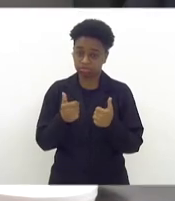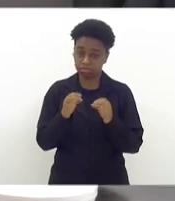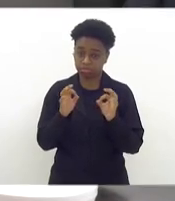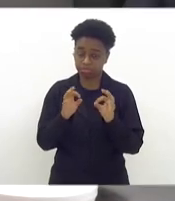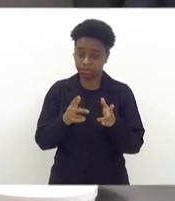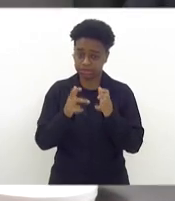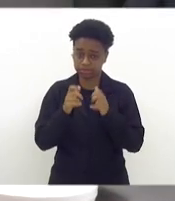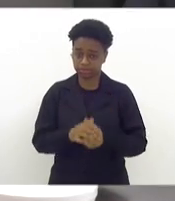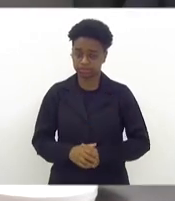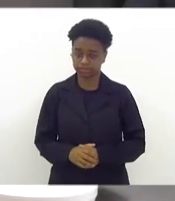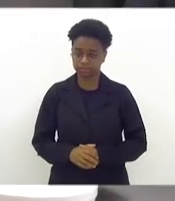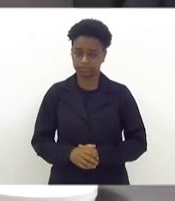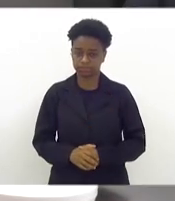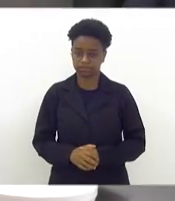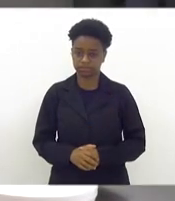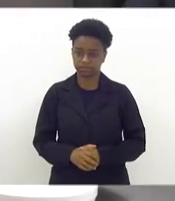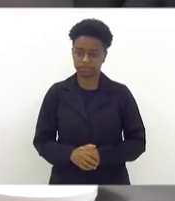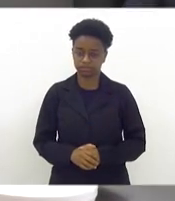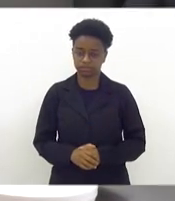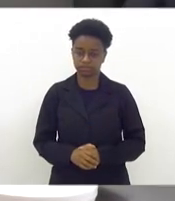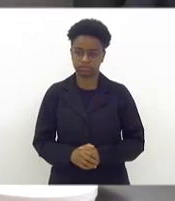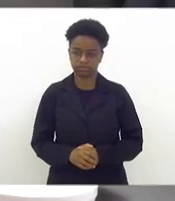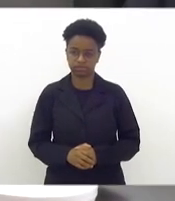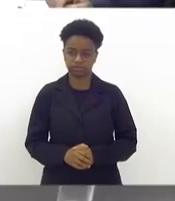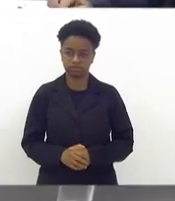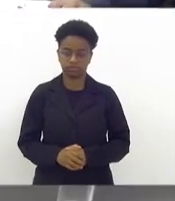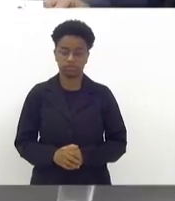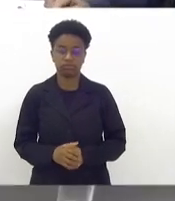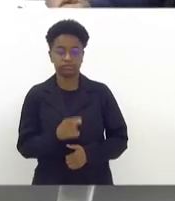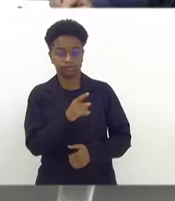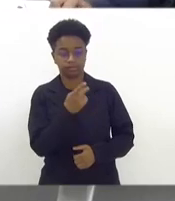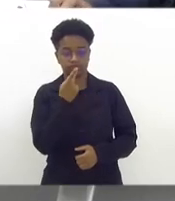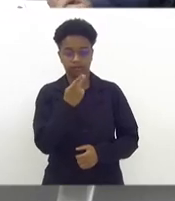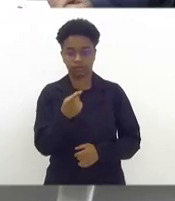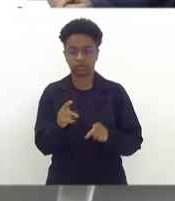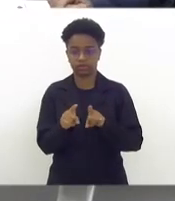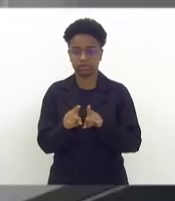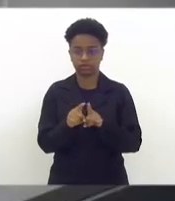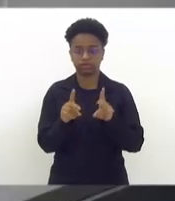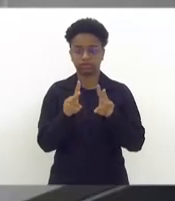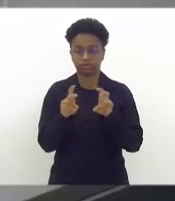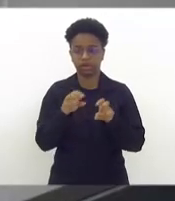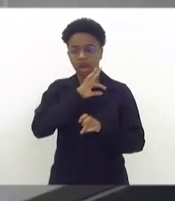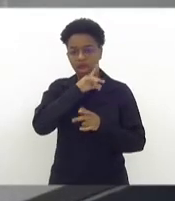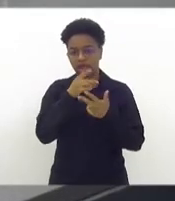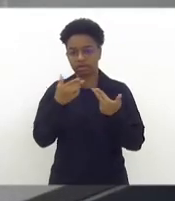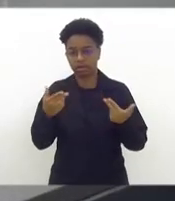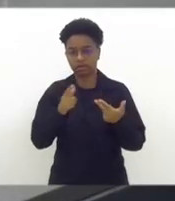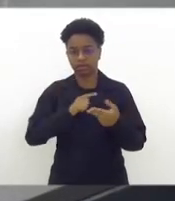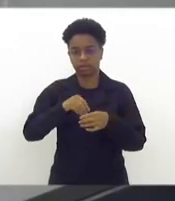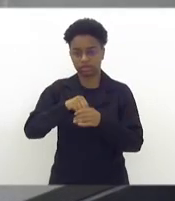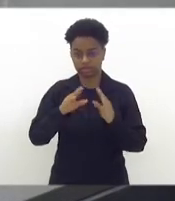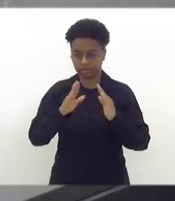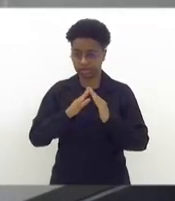defendeu. E Vossa Excelência faz a menção aqui à questão dos animais domésticos, né? Que